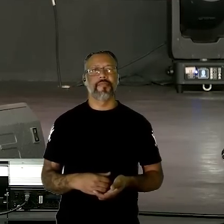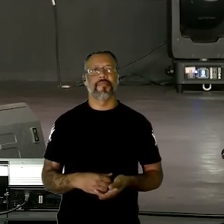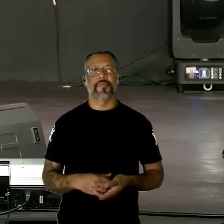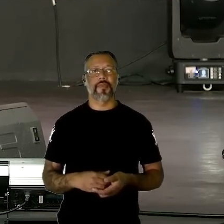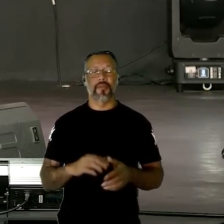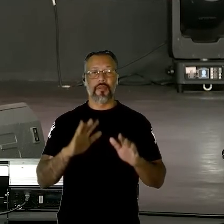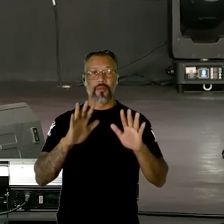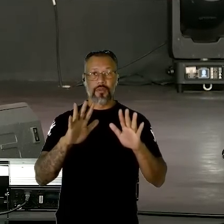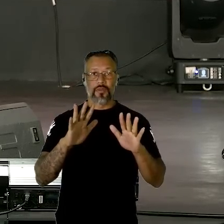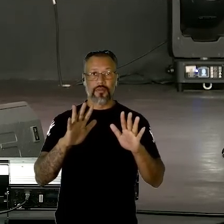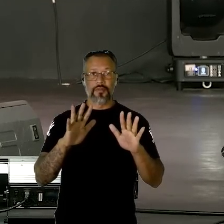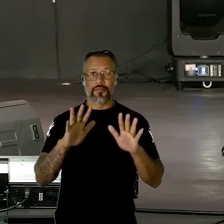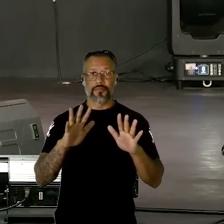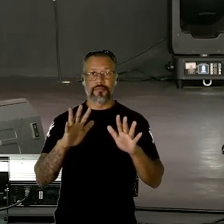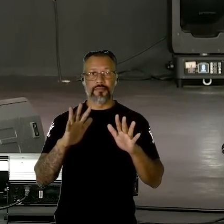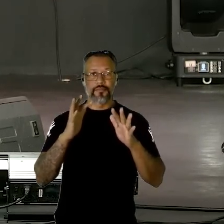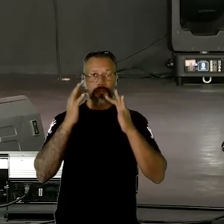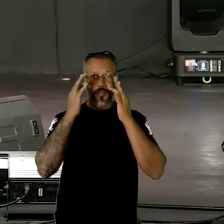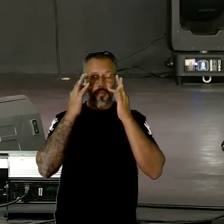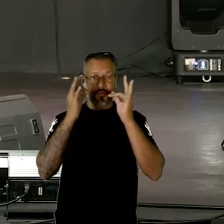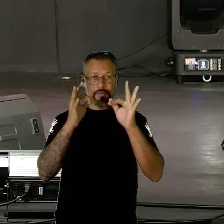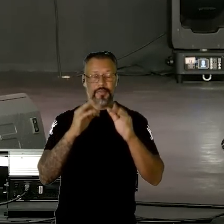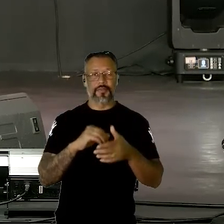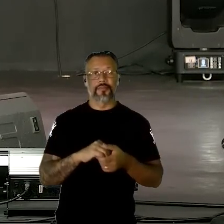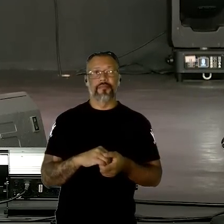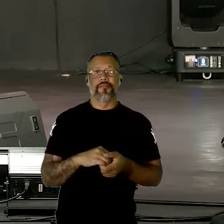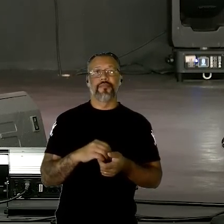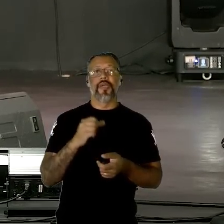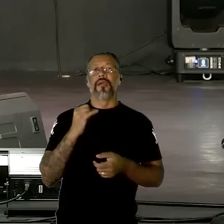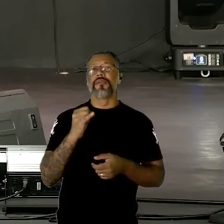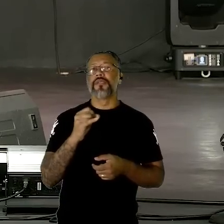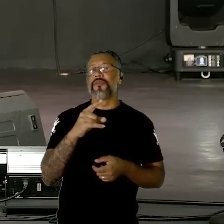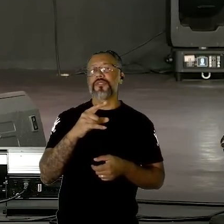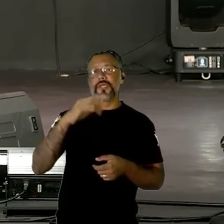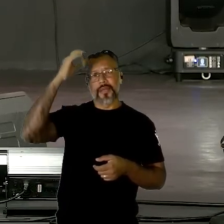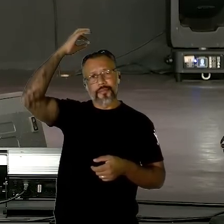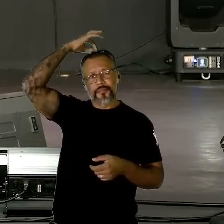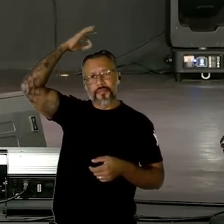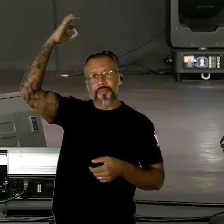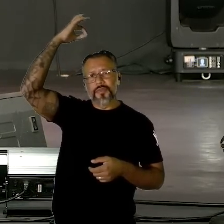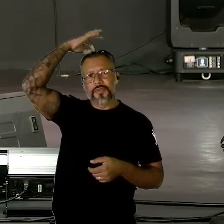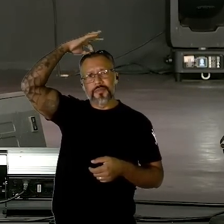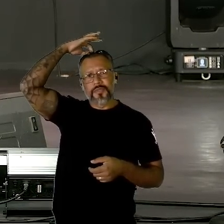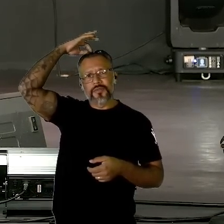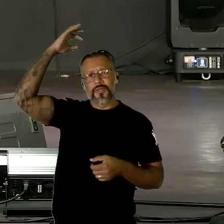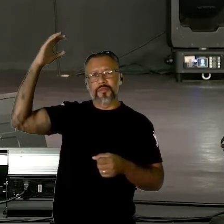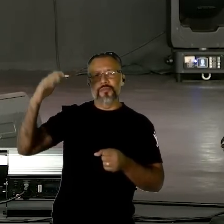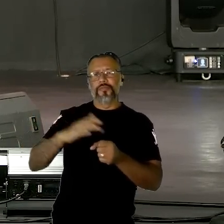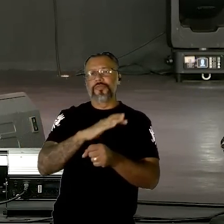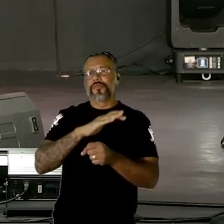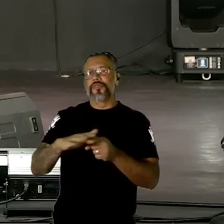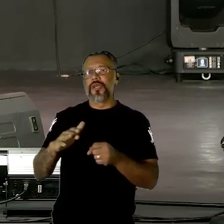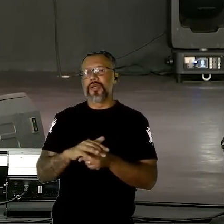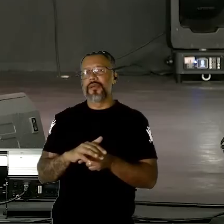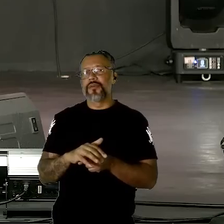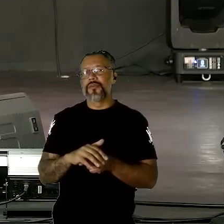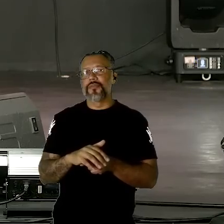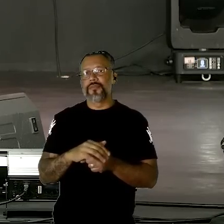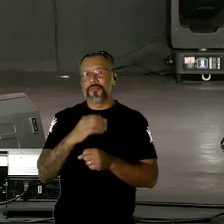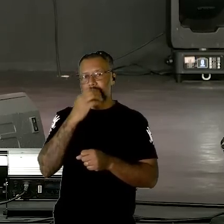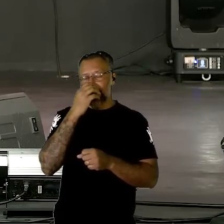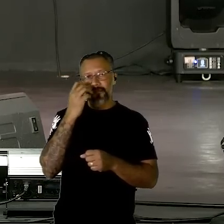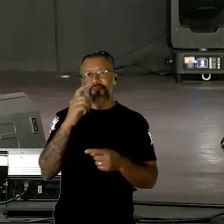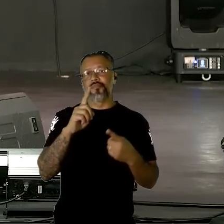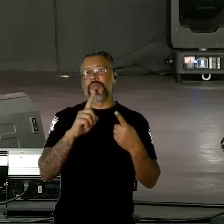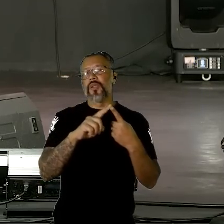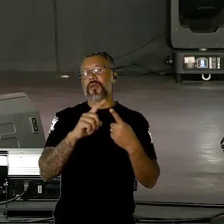presta atenção nisso se você for cheio do Espírito Santo eu quero declarar quatro coisas básicas aqui se você hoje buscar o espírito